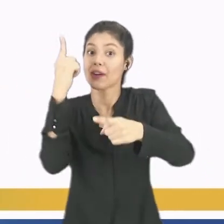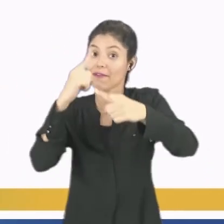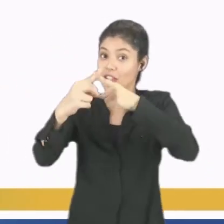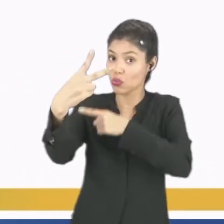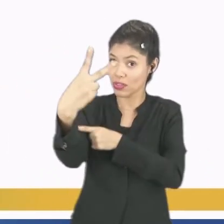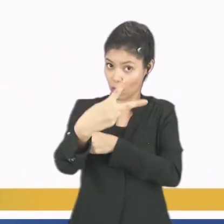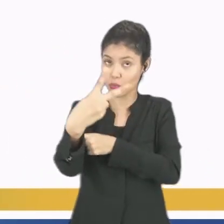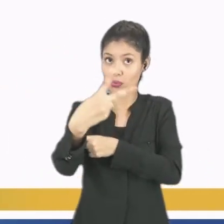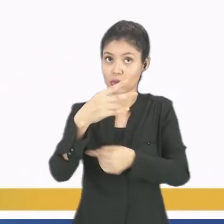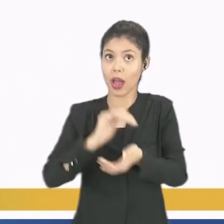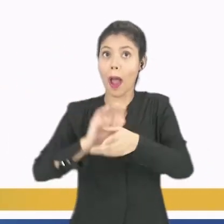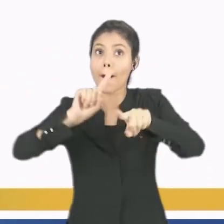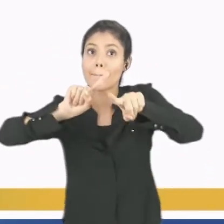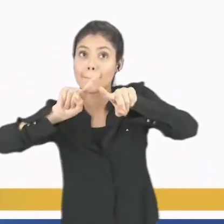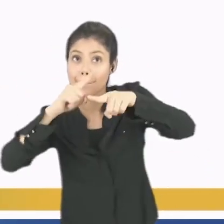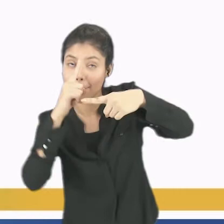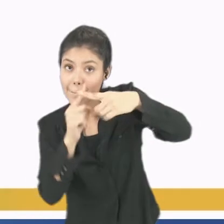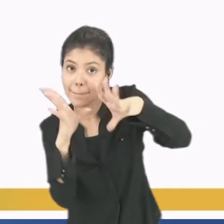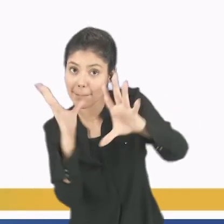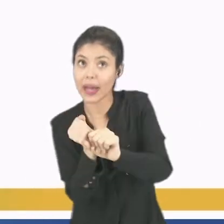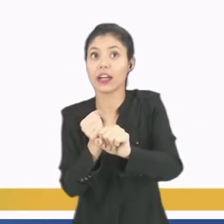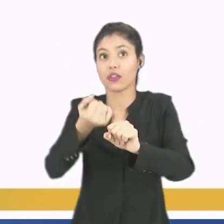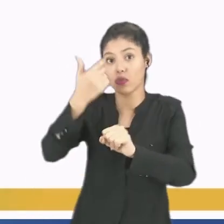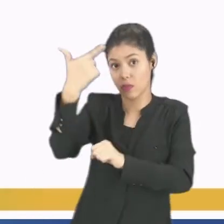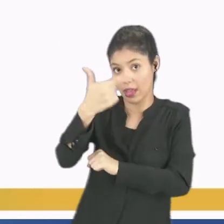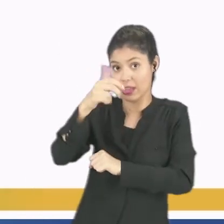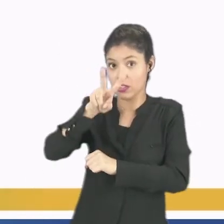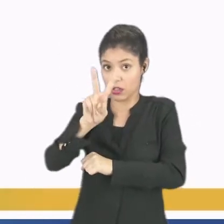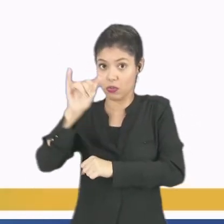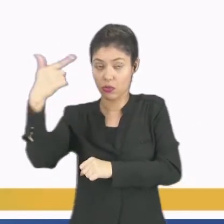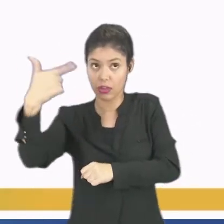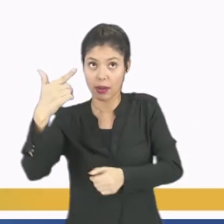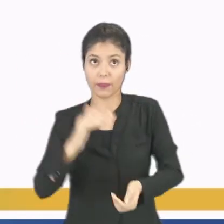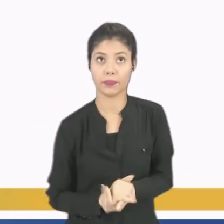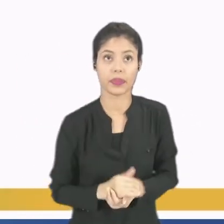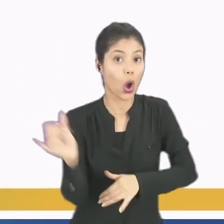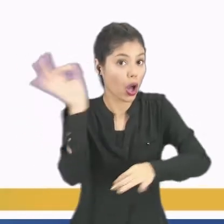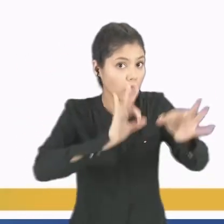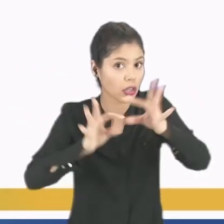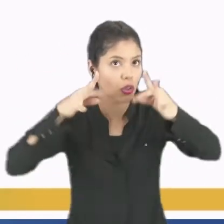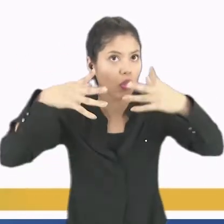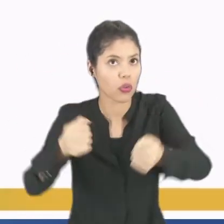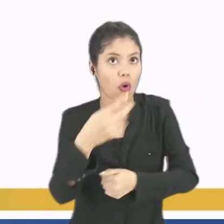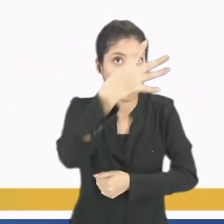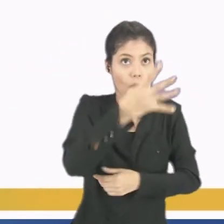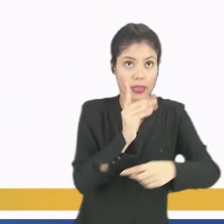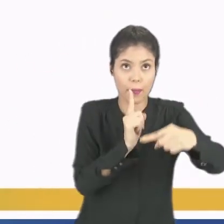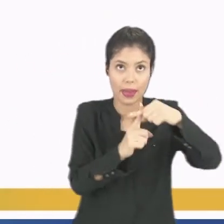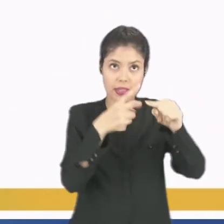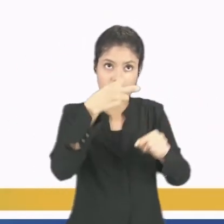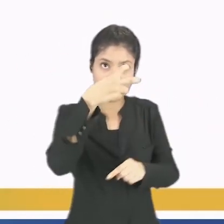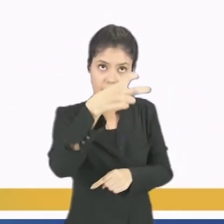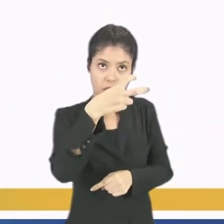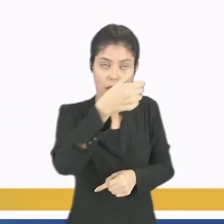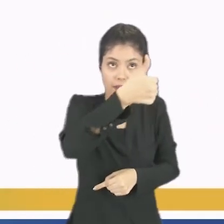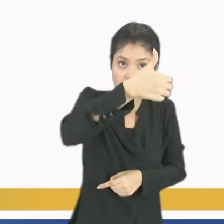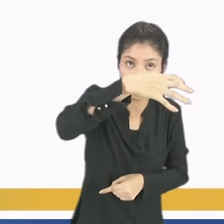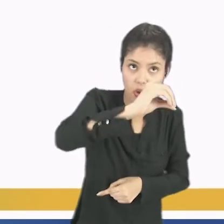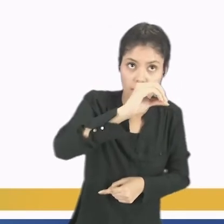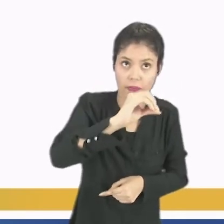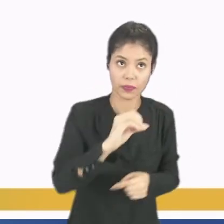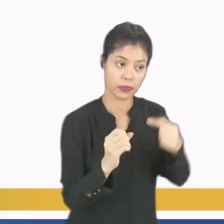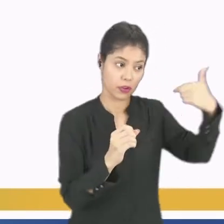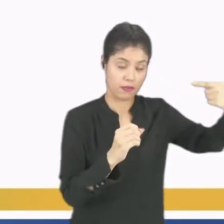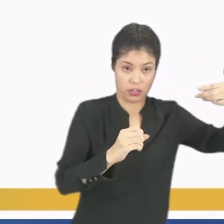o segundo, mais o quadrado do segundo termo. Organizando isso aqui, 4 mais 5 é 29. Com